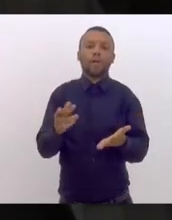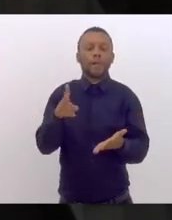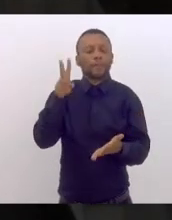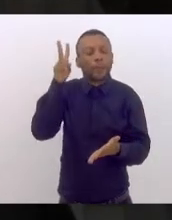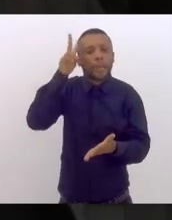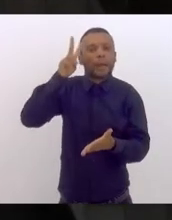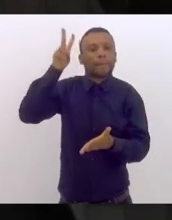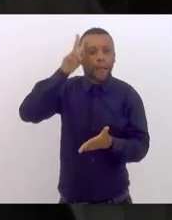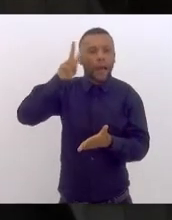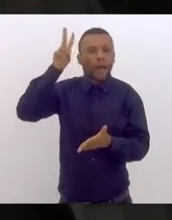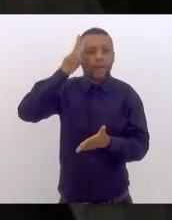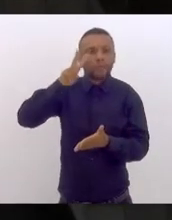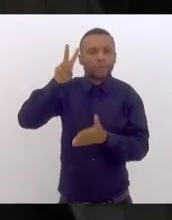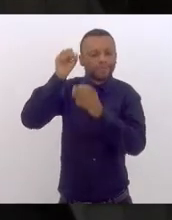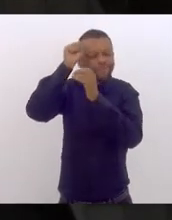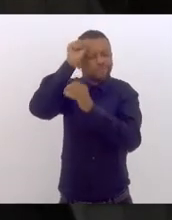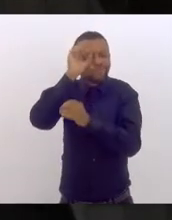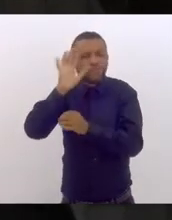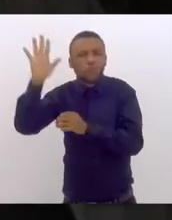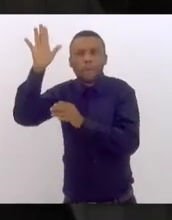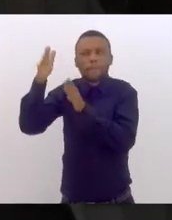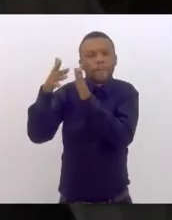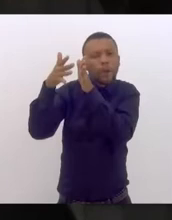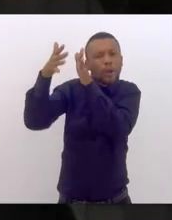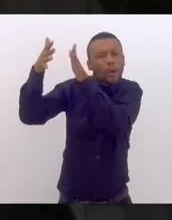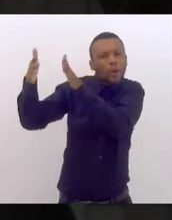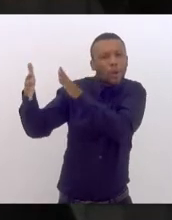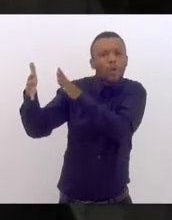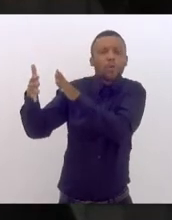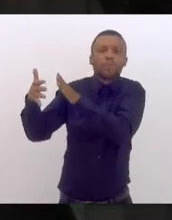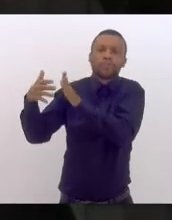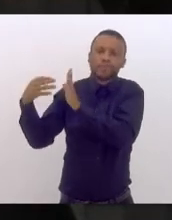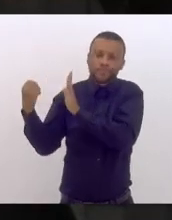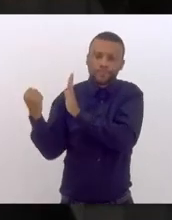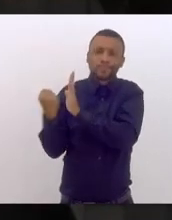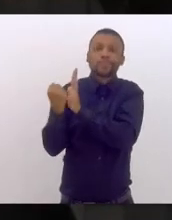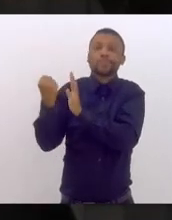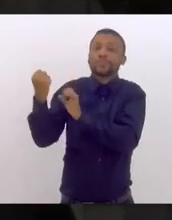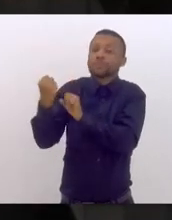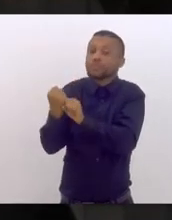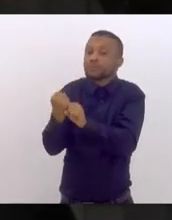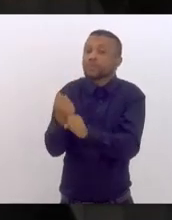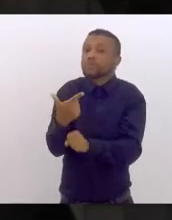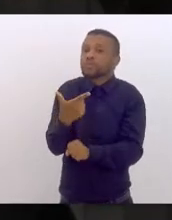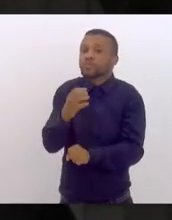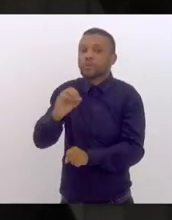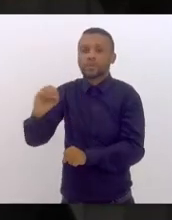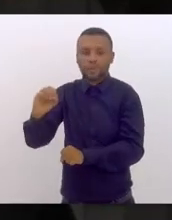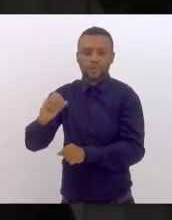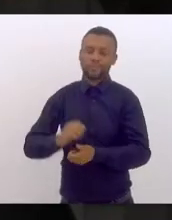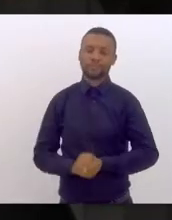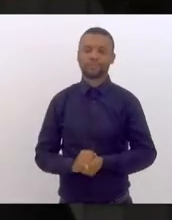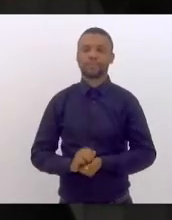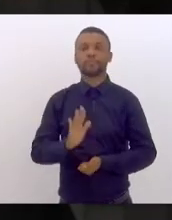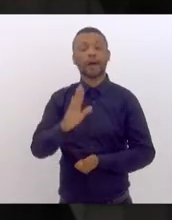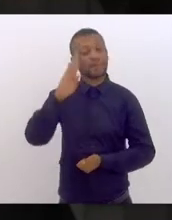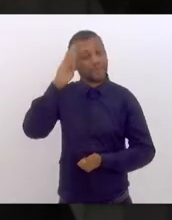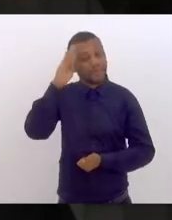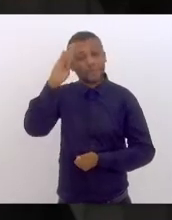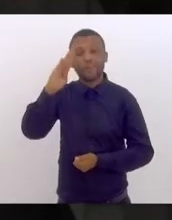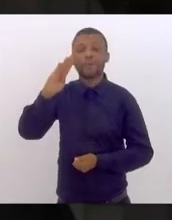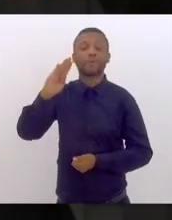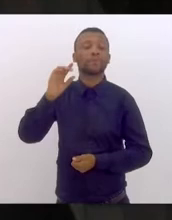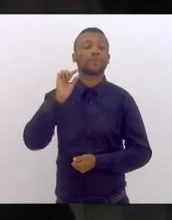lembrados pelas efemérides nos 200 anos mas ainda mais olha presidente